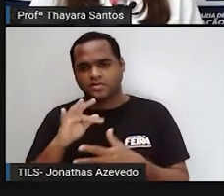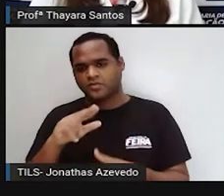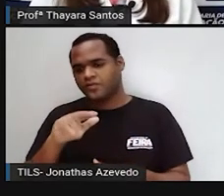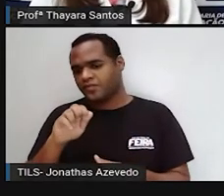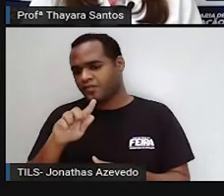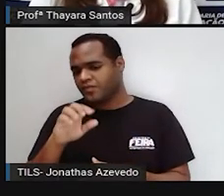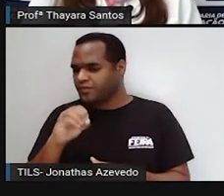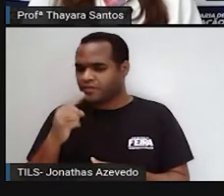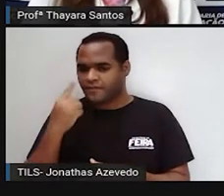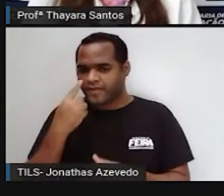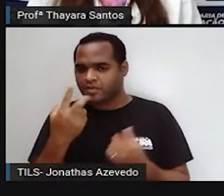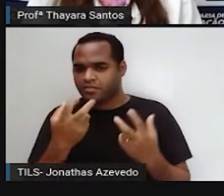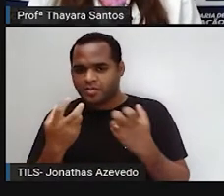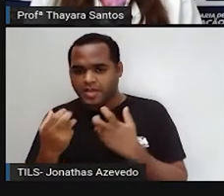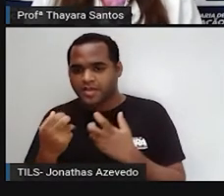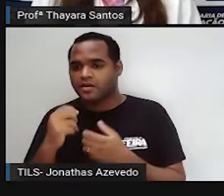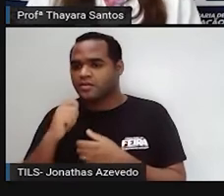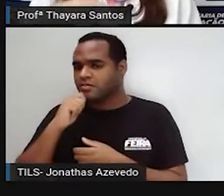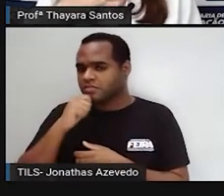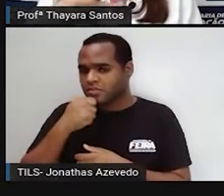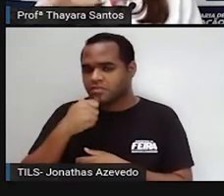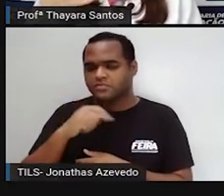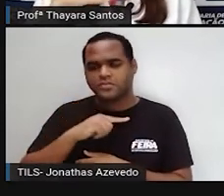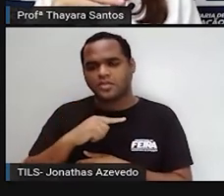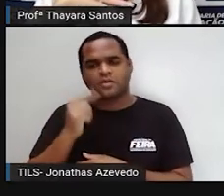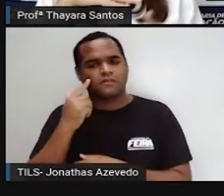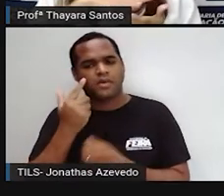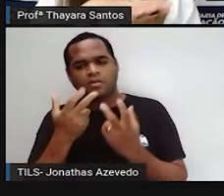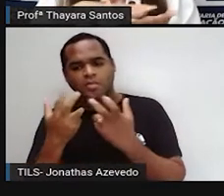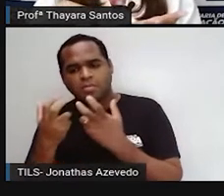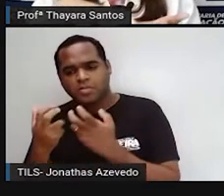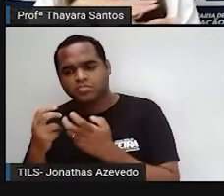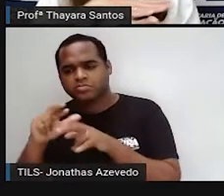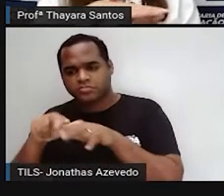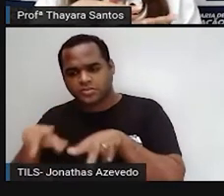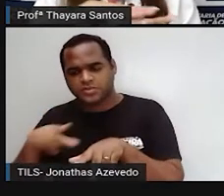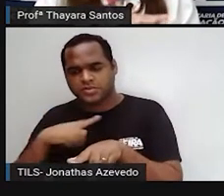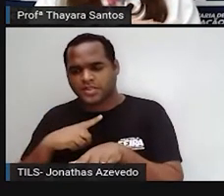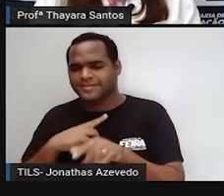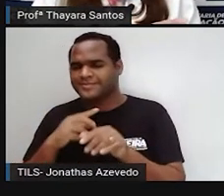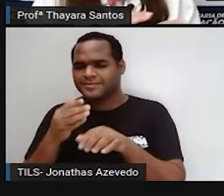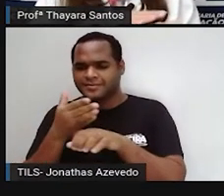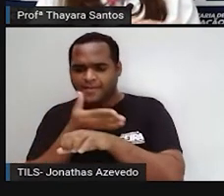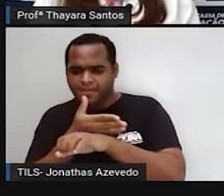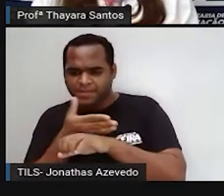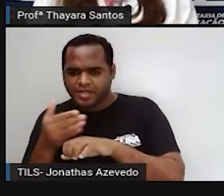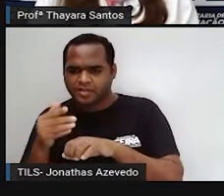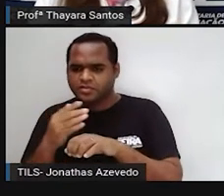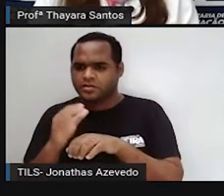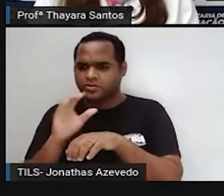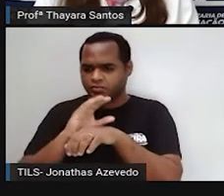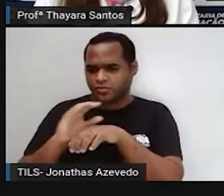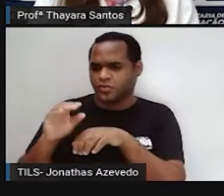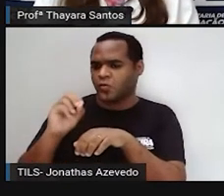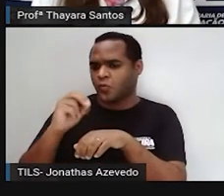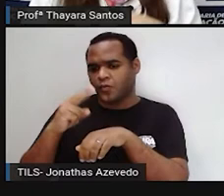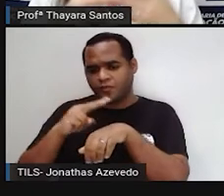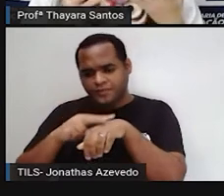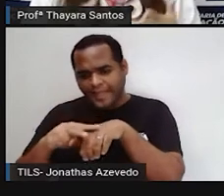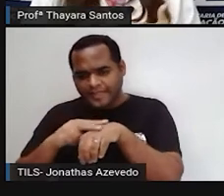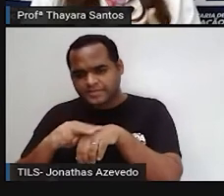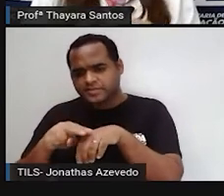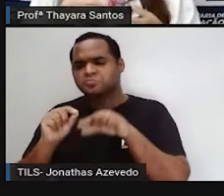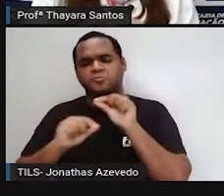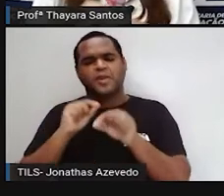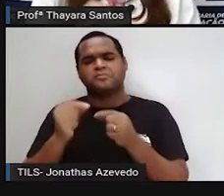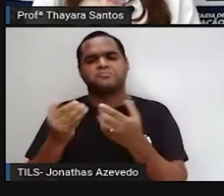quando a gente olha aquele pão embolorado, às vezes a gente vê, né, aquela, uma camadinha branca, acinzentada ou então esverdeada. O